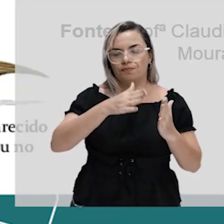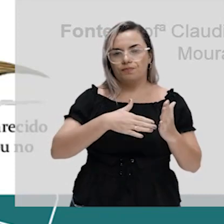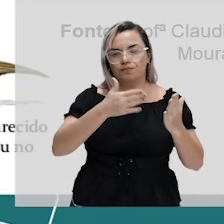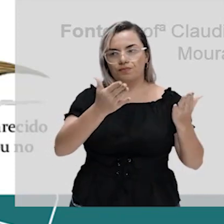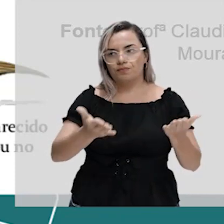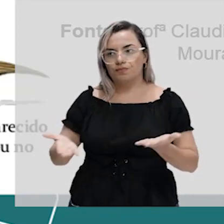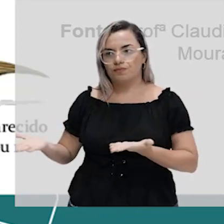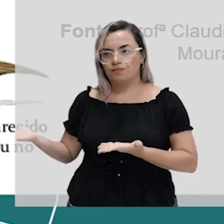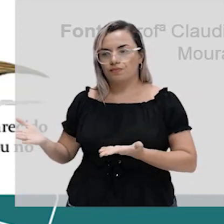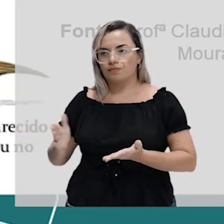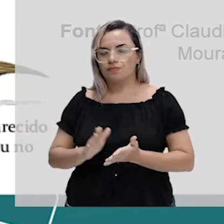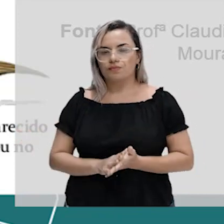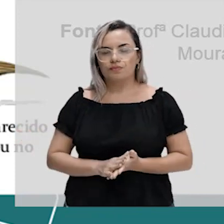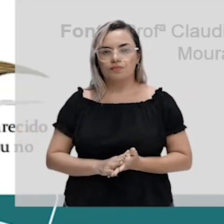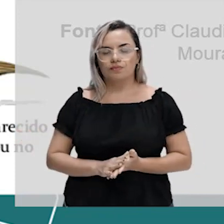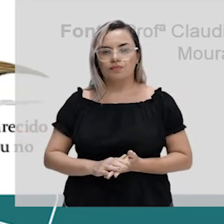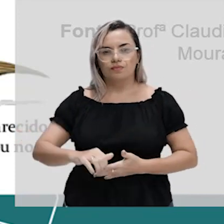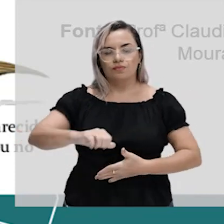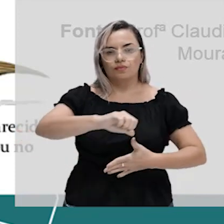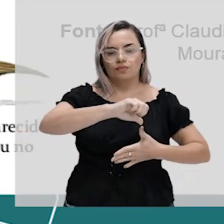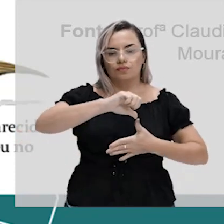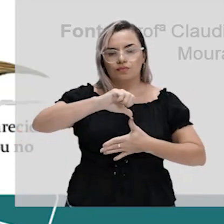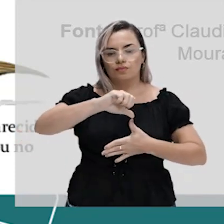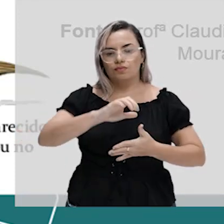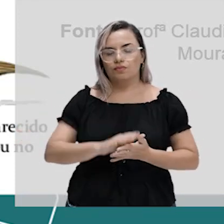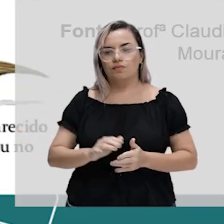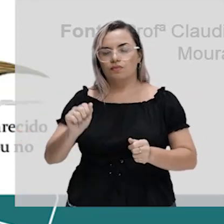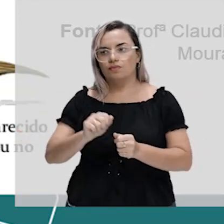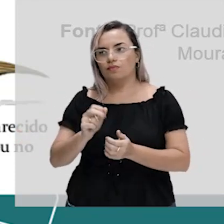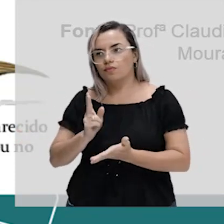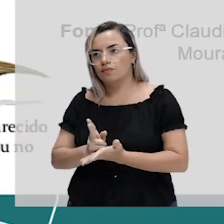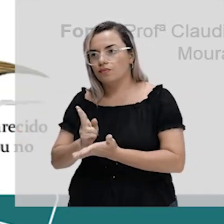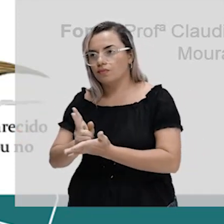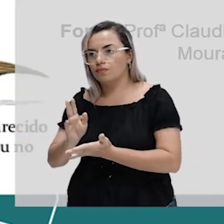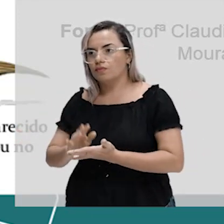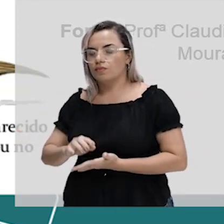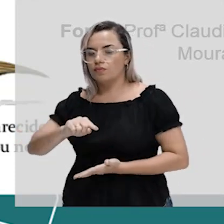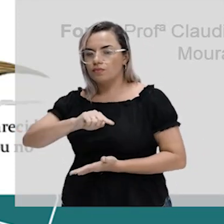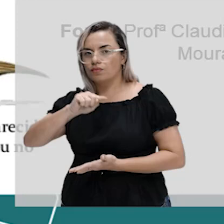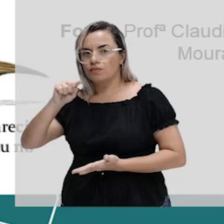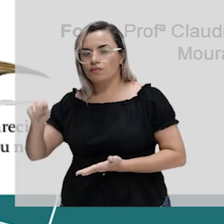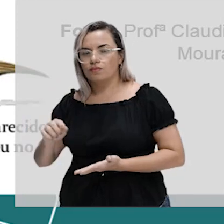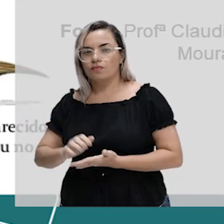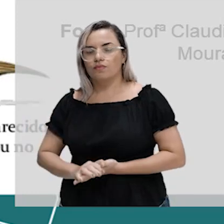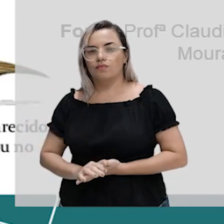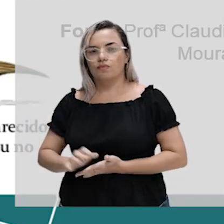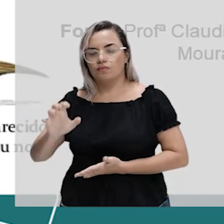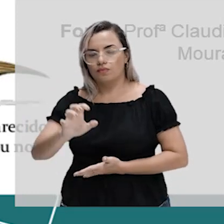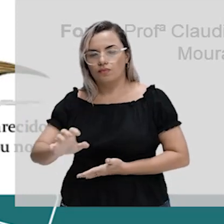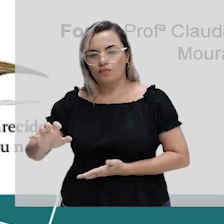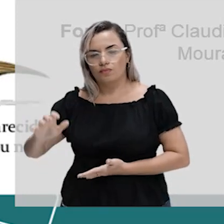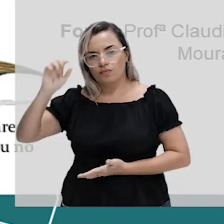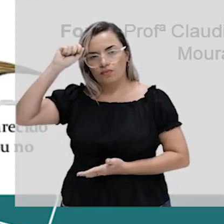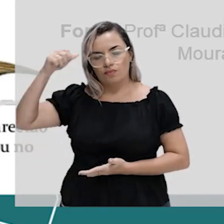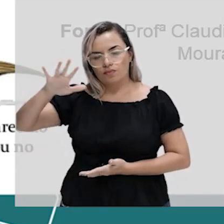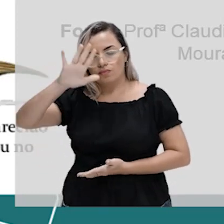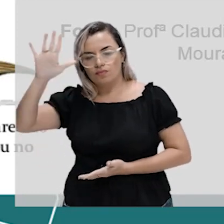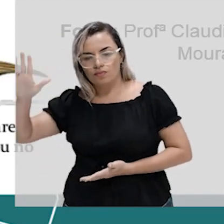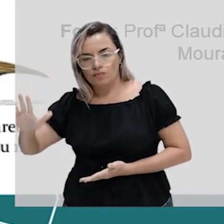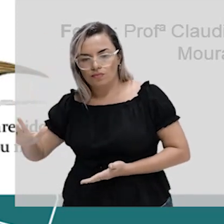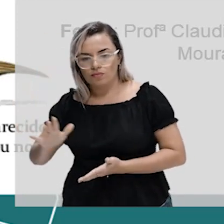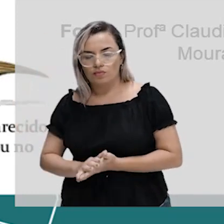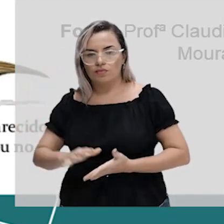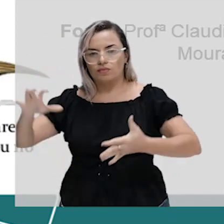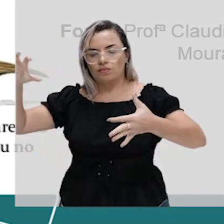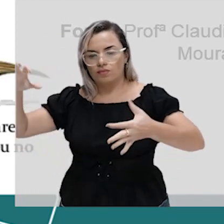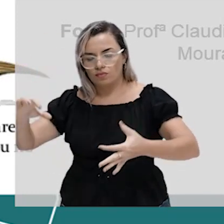e faz continuidade com essa região da África, tá? Ou seja, na mesma região de